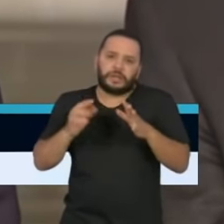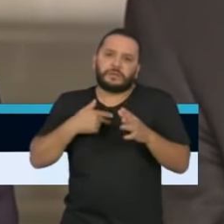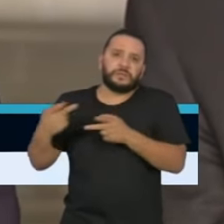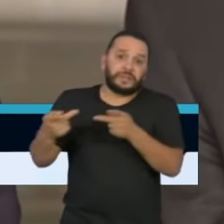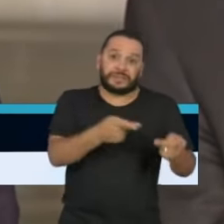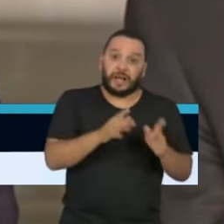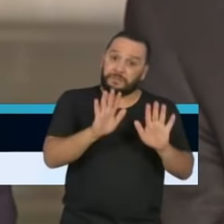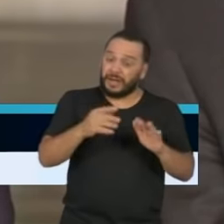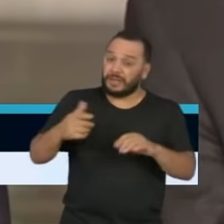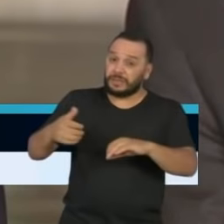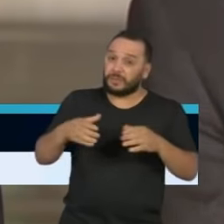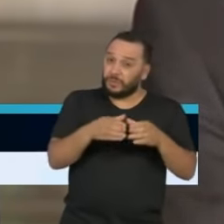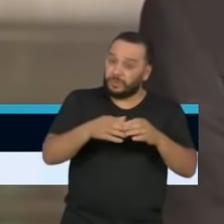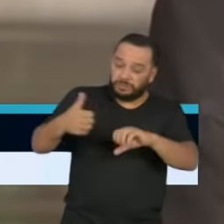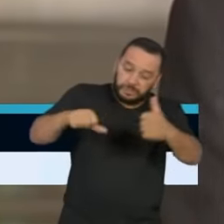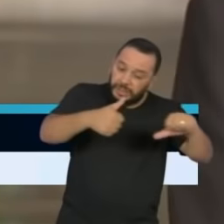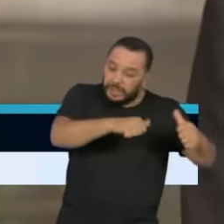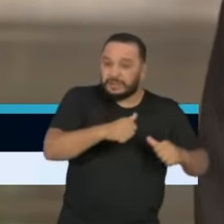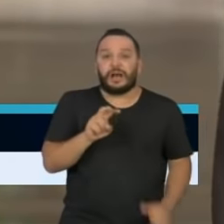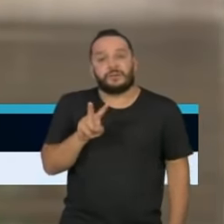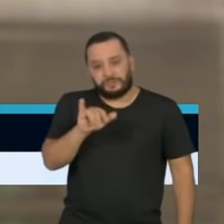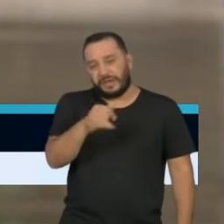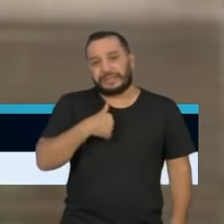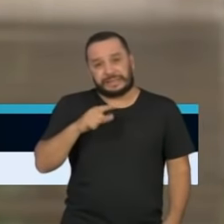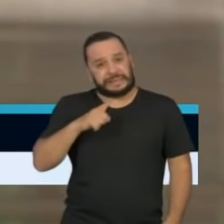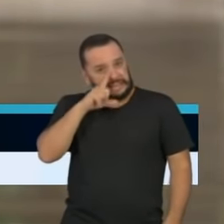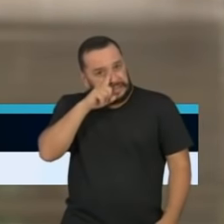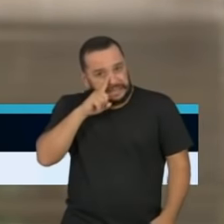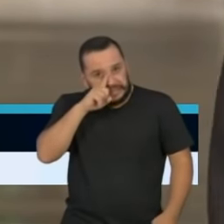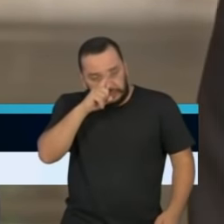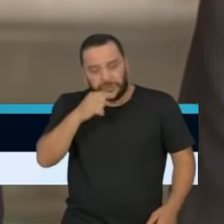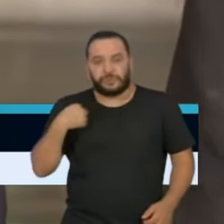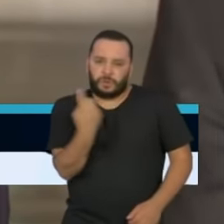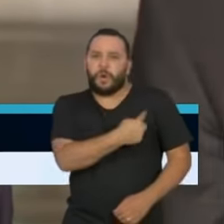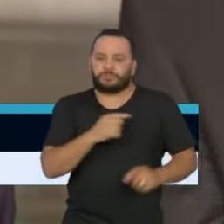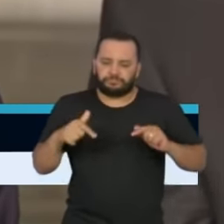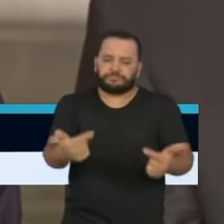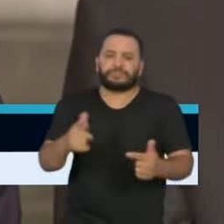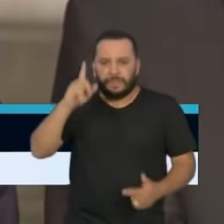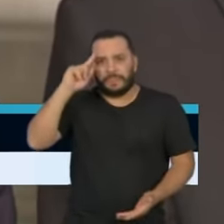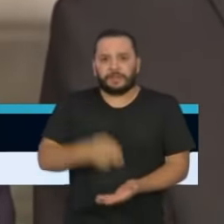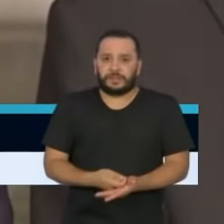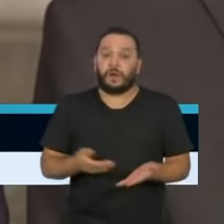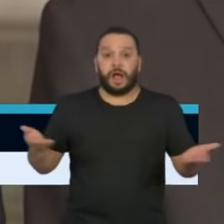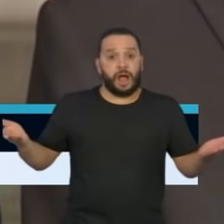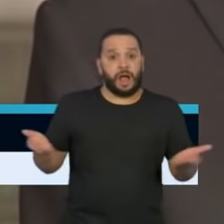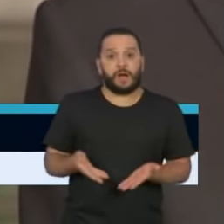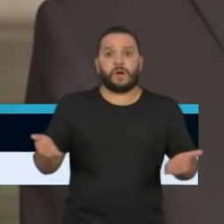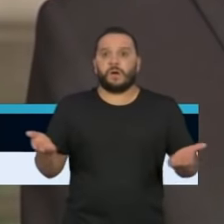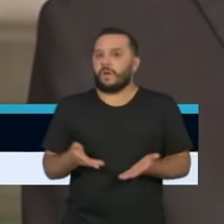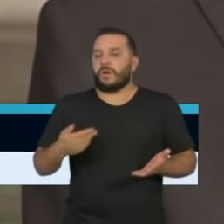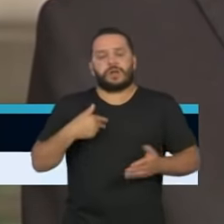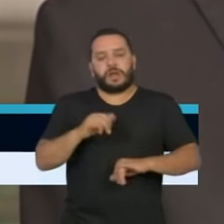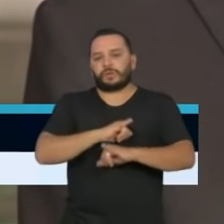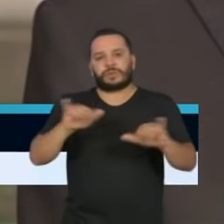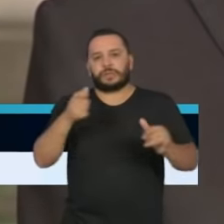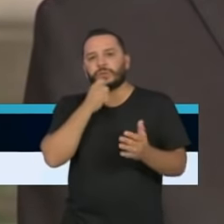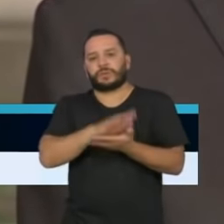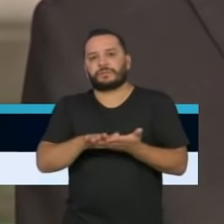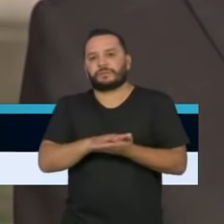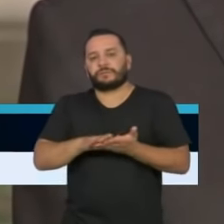sendo feita pela equipe do coronel Nivaldo. Se houver risco, não hesitaremos em tomar essa medida, mas no momento não estamos anunciando.